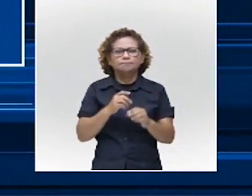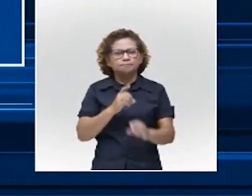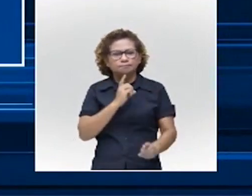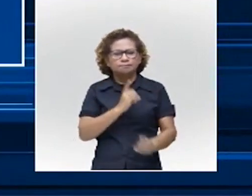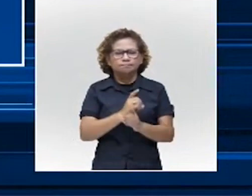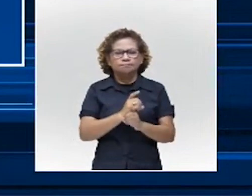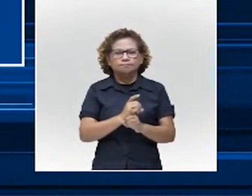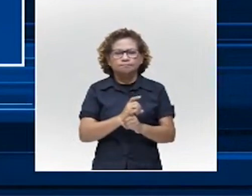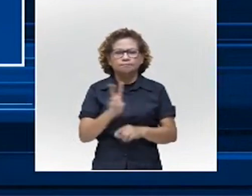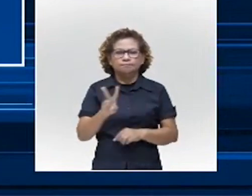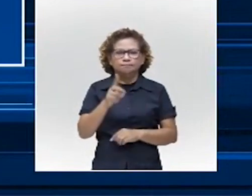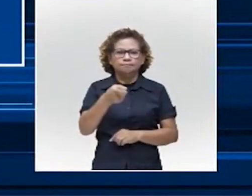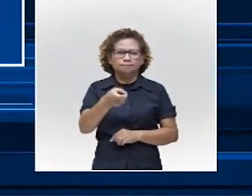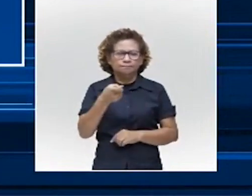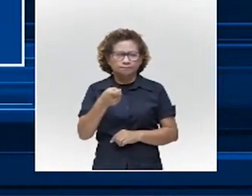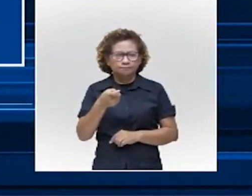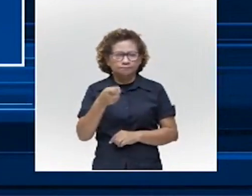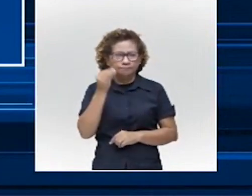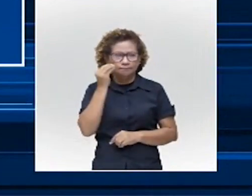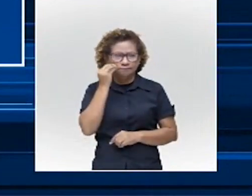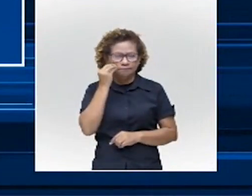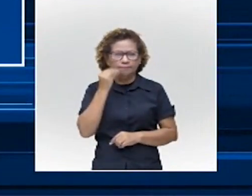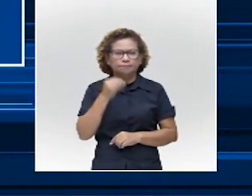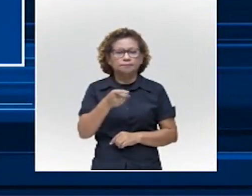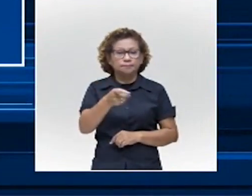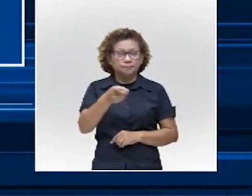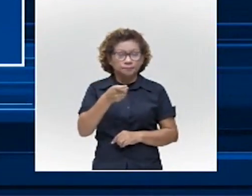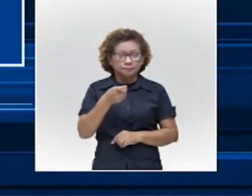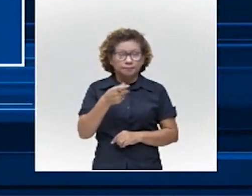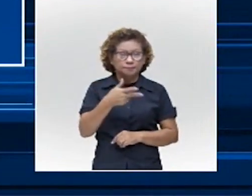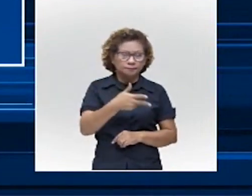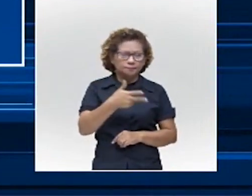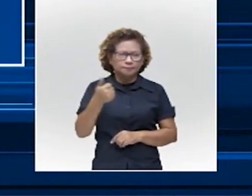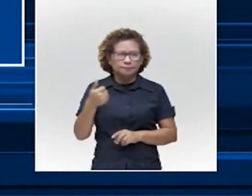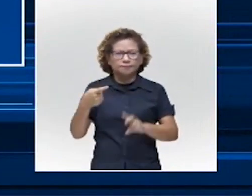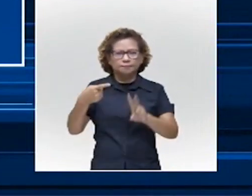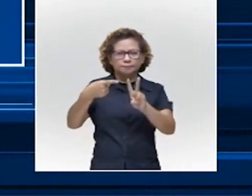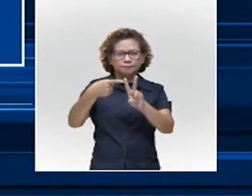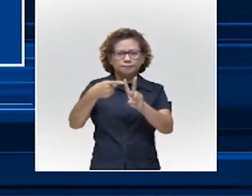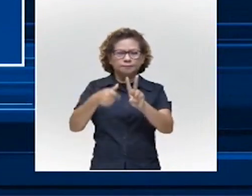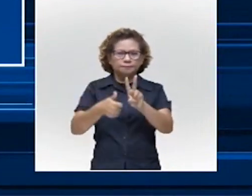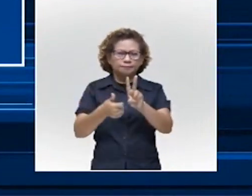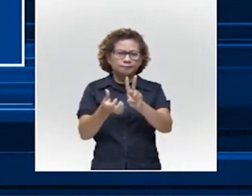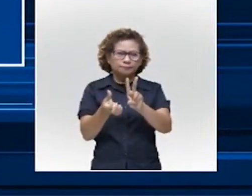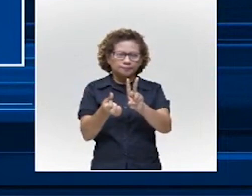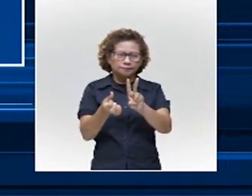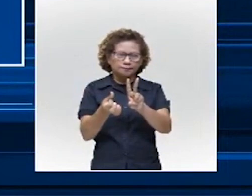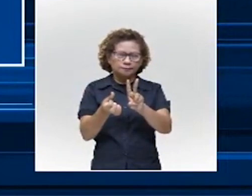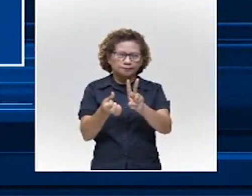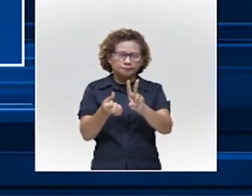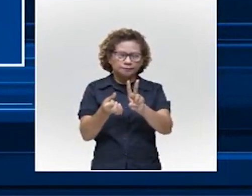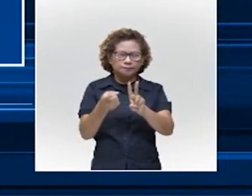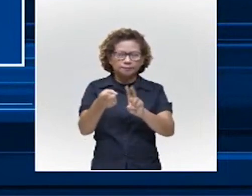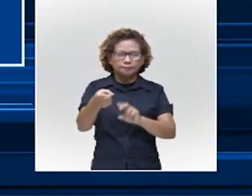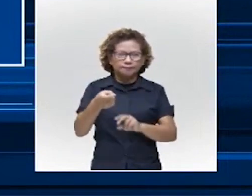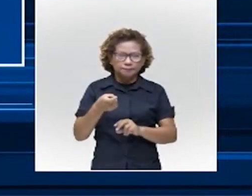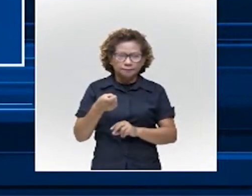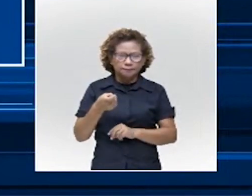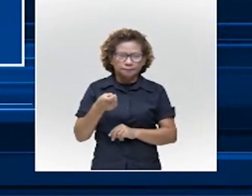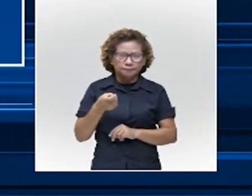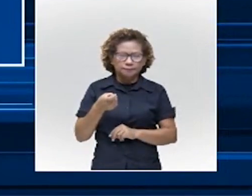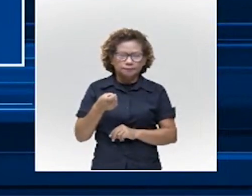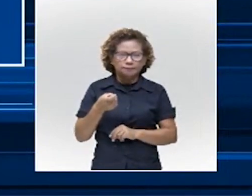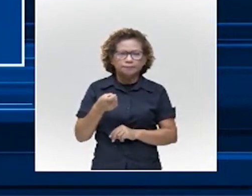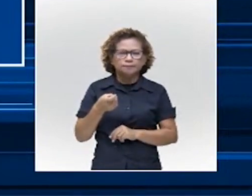forma de raiz quadrada. E a raiz quadrada de 16 é igual a 4, até